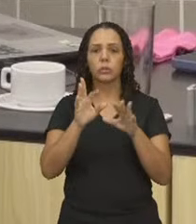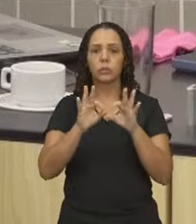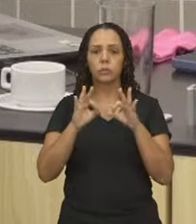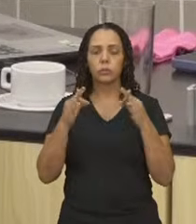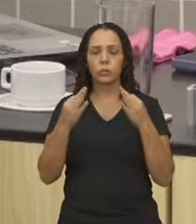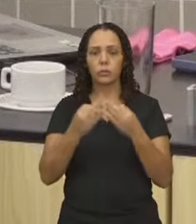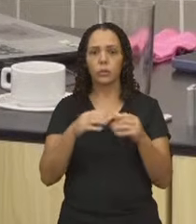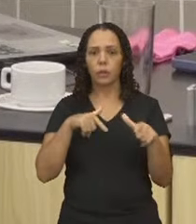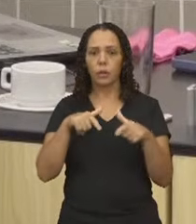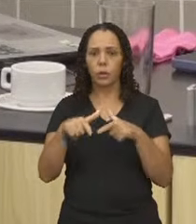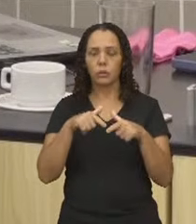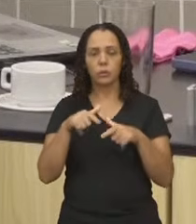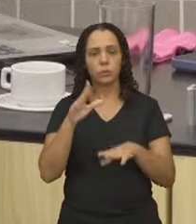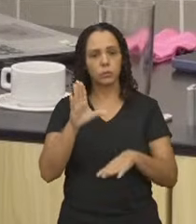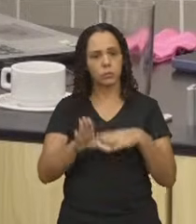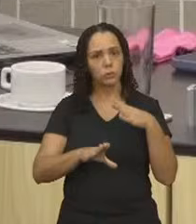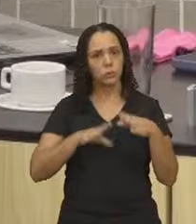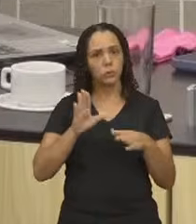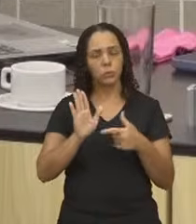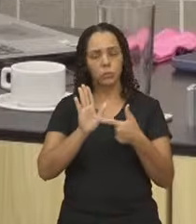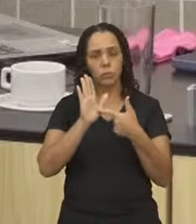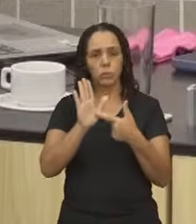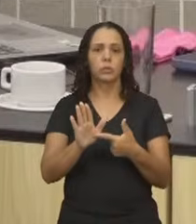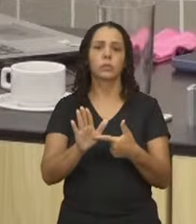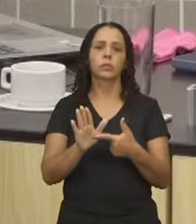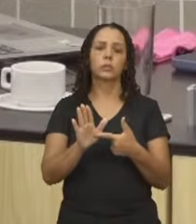nesta ocorrência, reafirmam seu papel